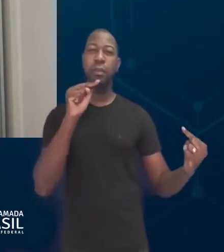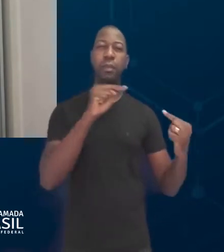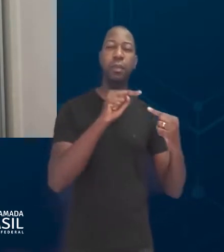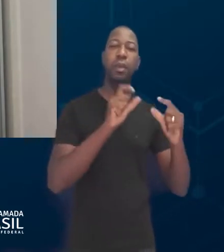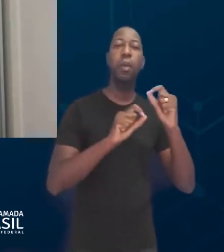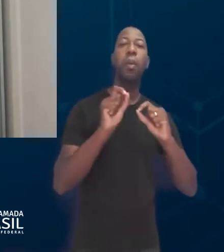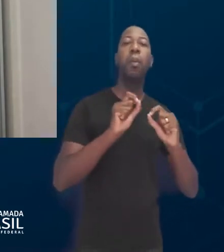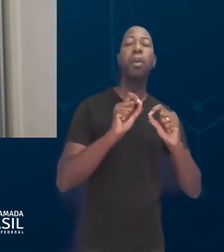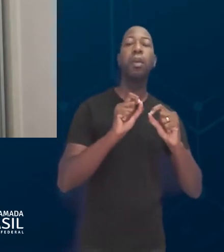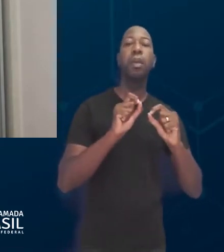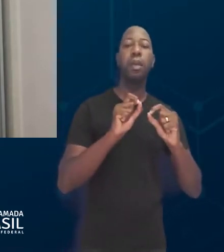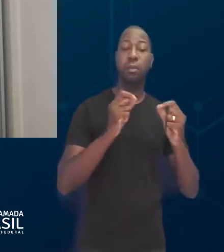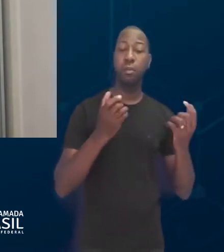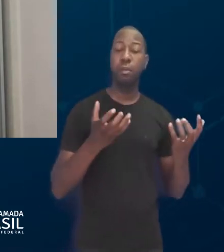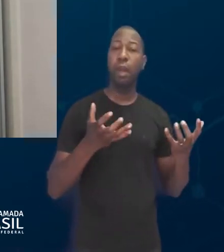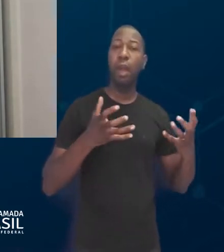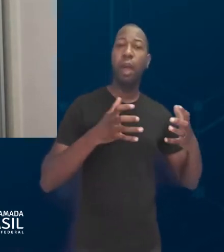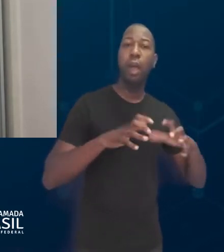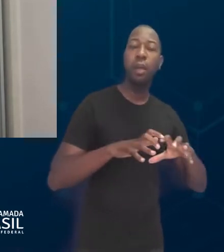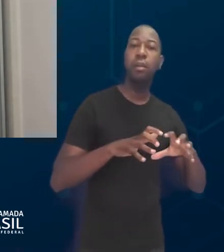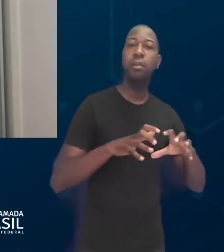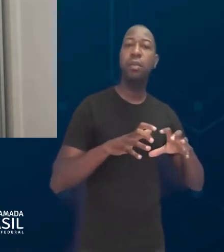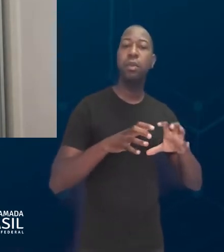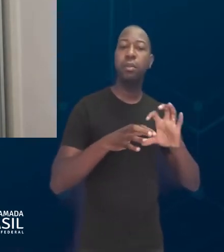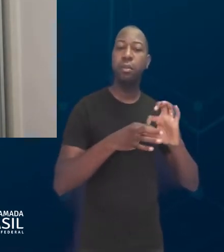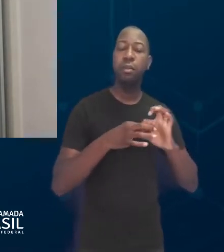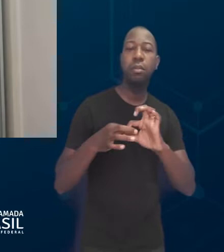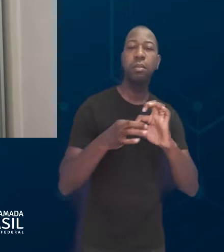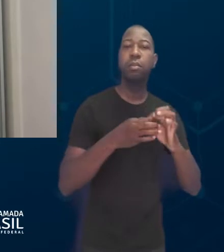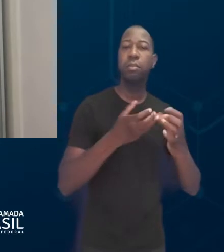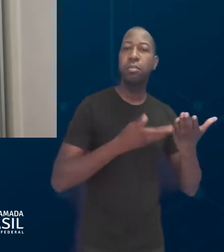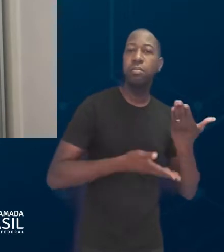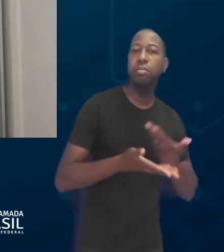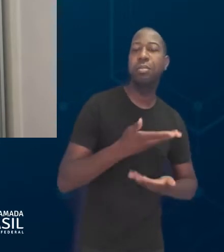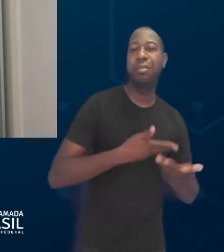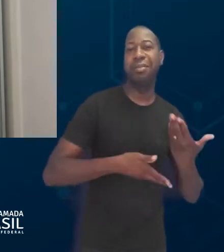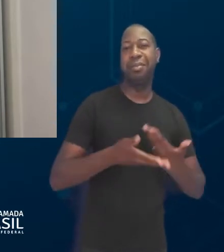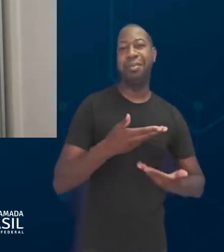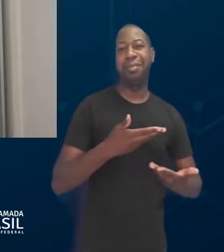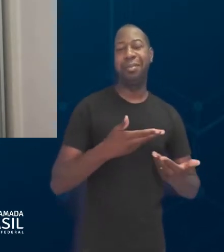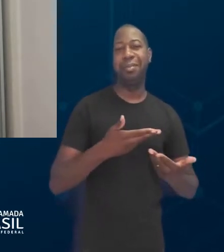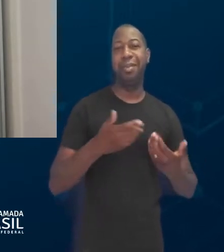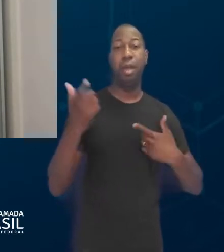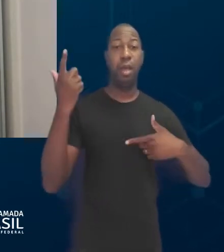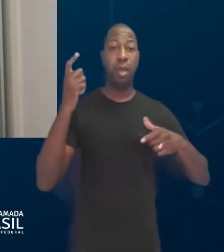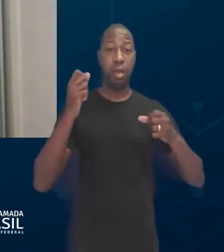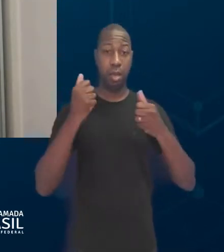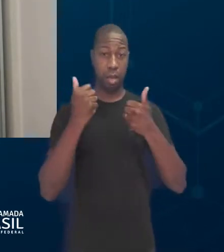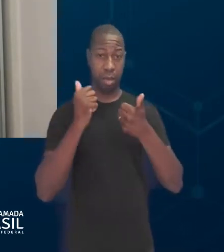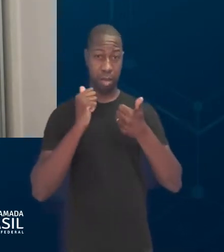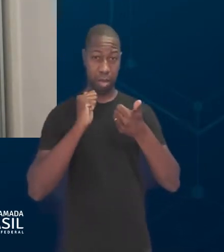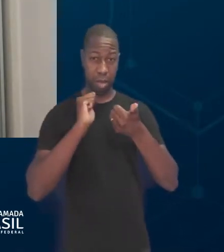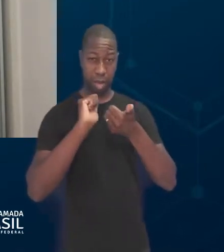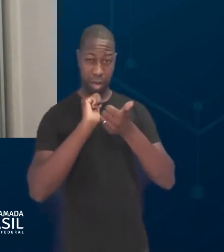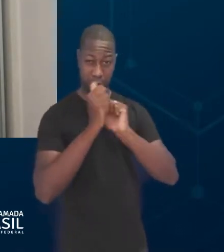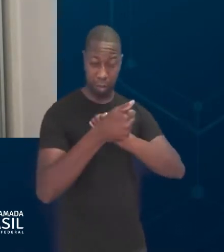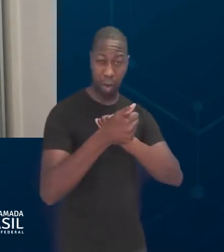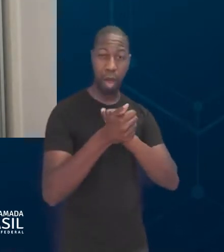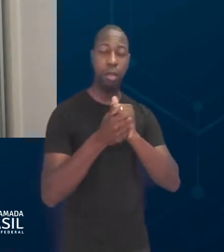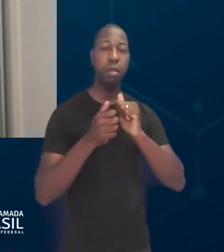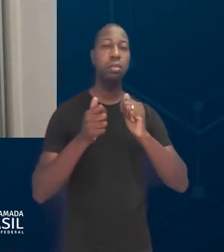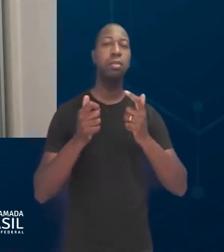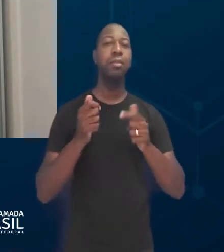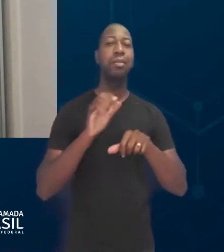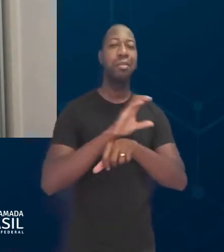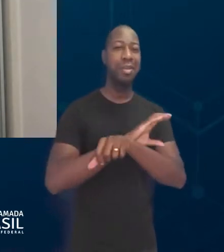geração de renda, saúde, educação, esporte e cultura. E quando se fala em cultura, apoiamos inúmeros projetos